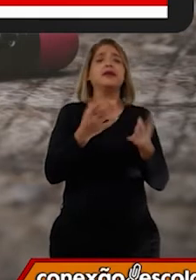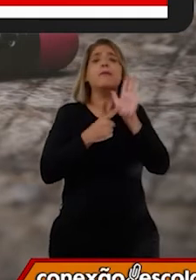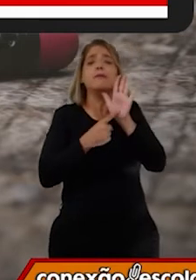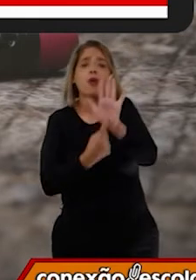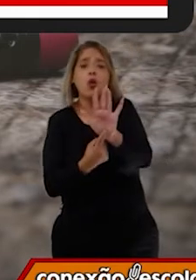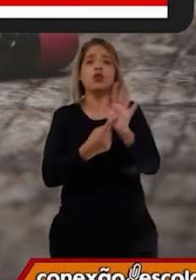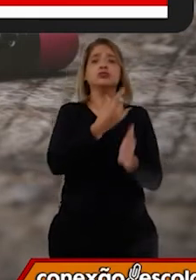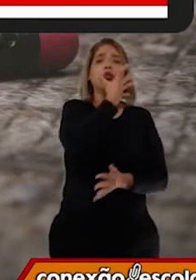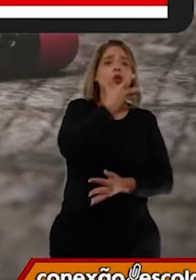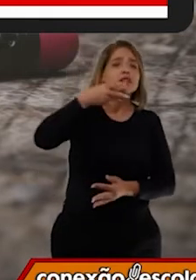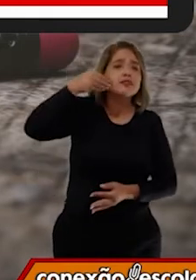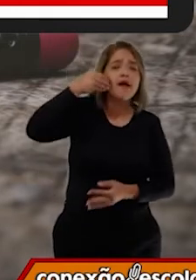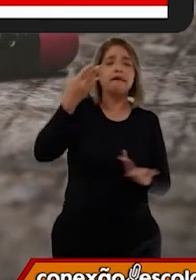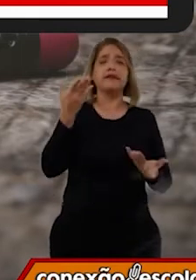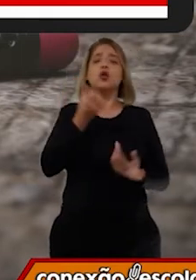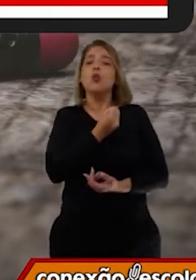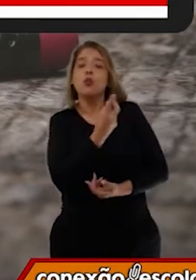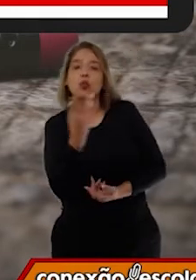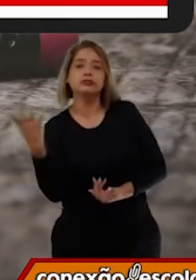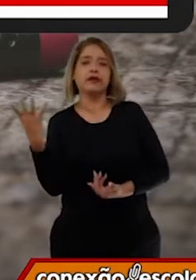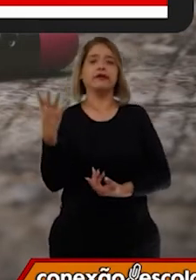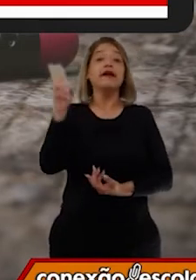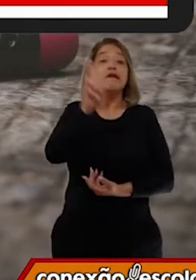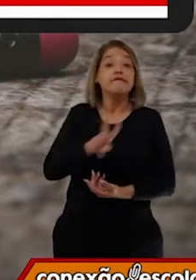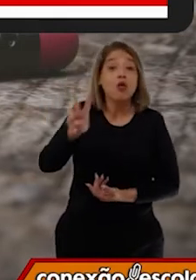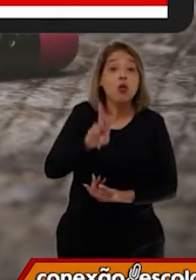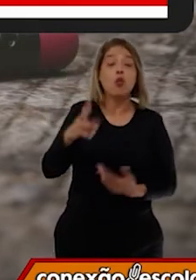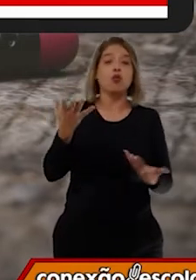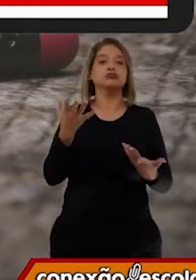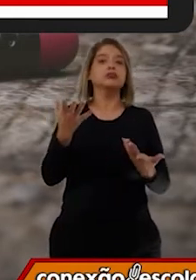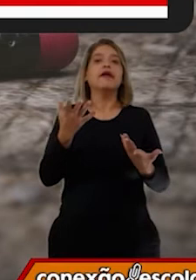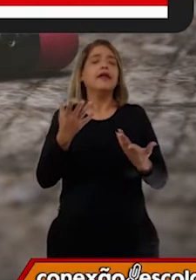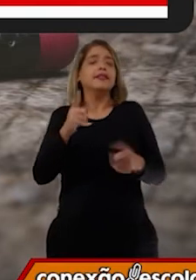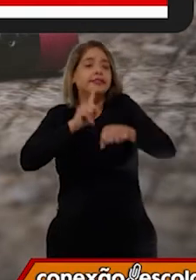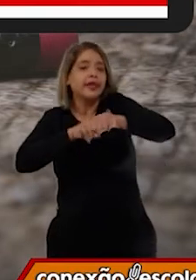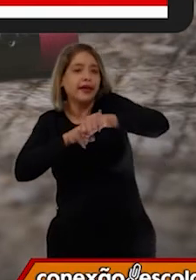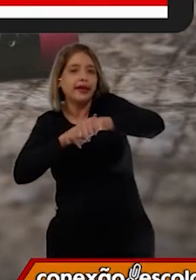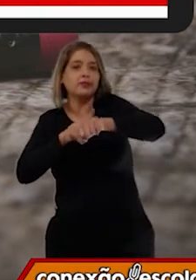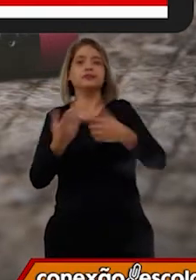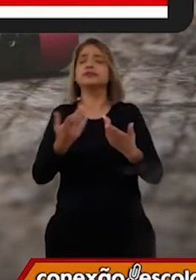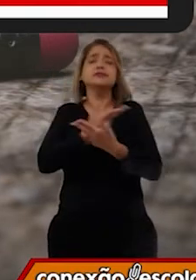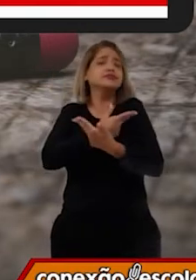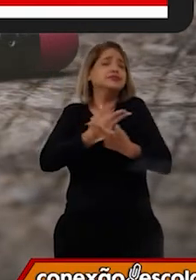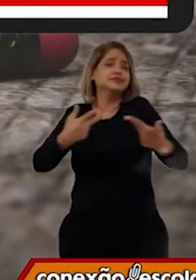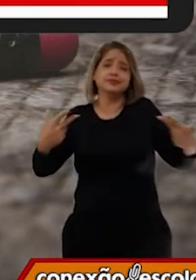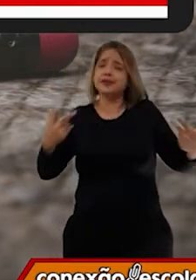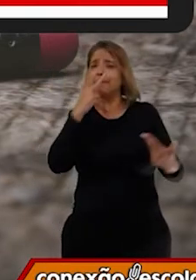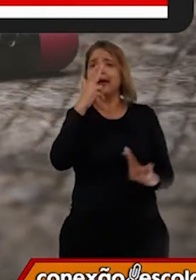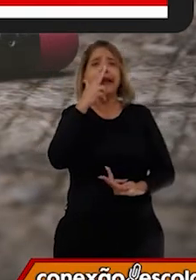quantidade, valor, tempo. Em quais situações? Eu diria que em quase todas